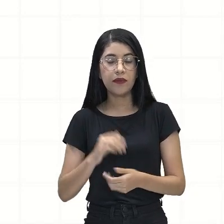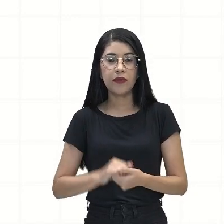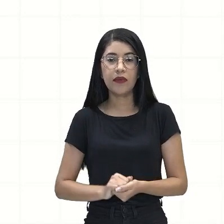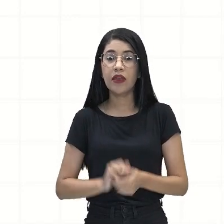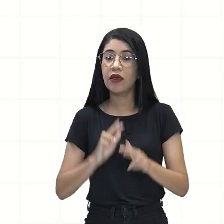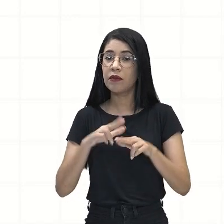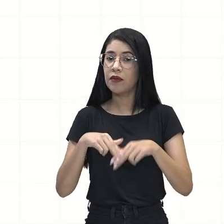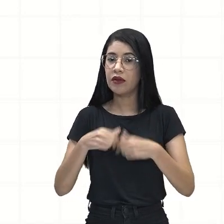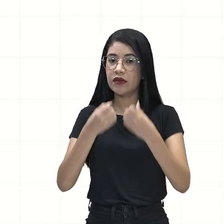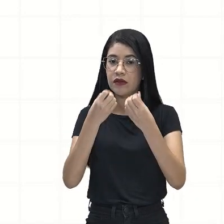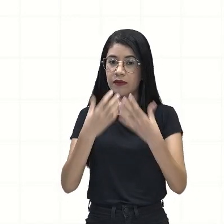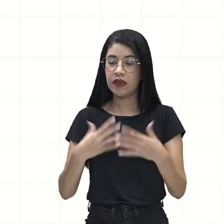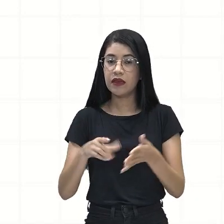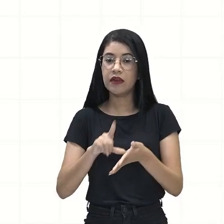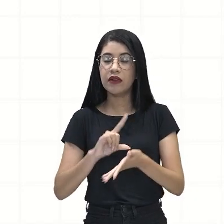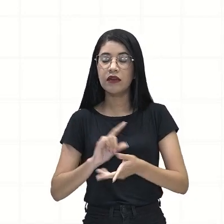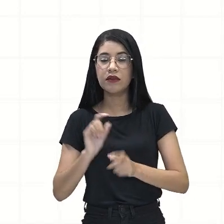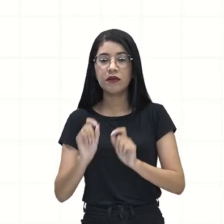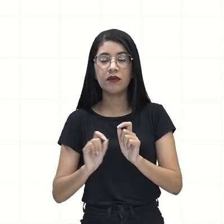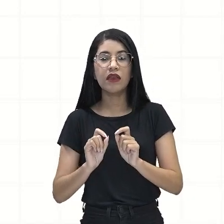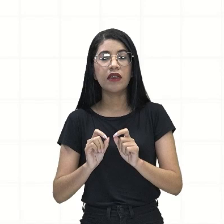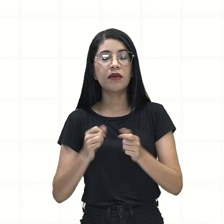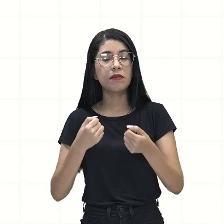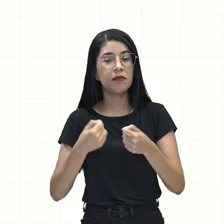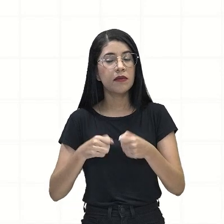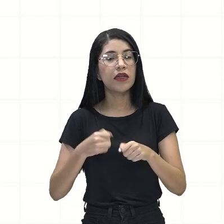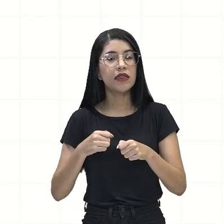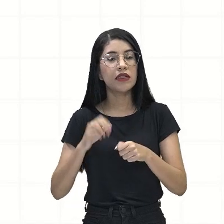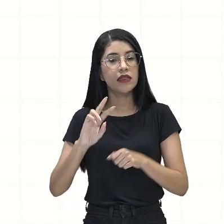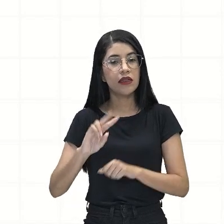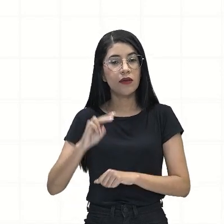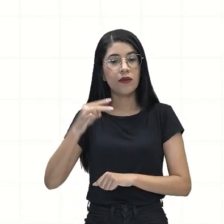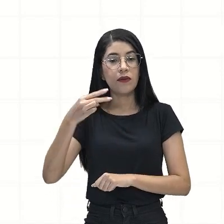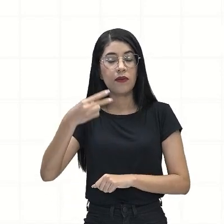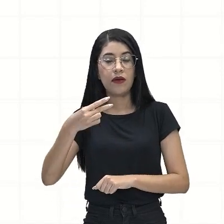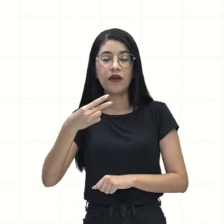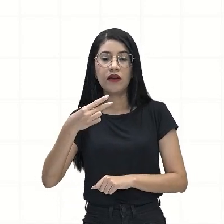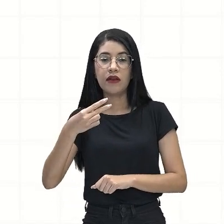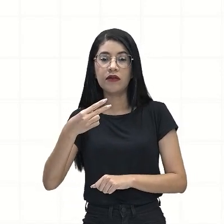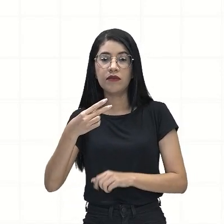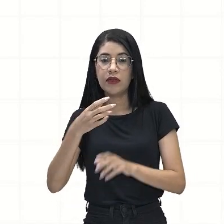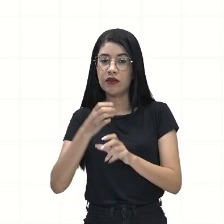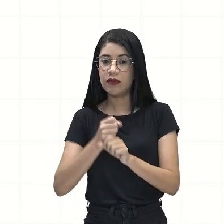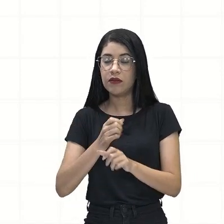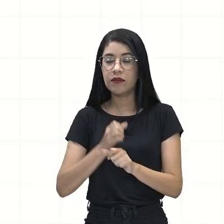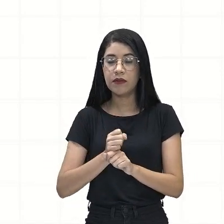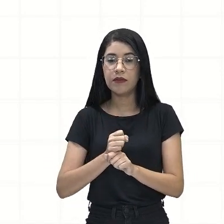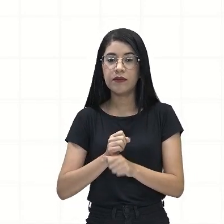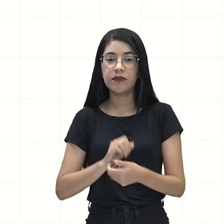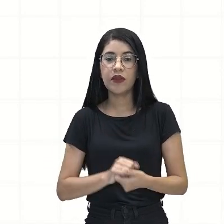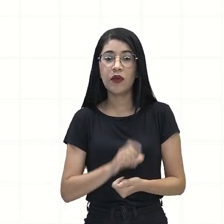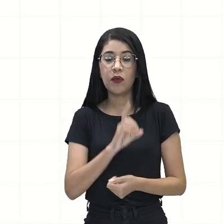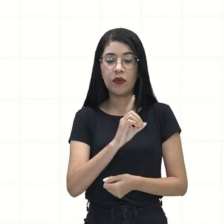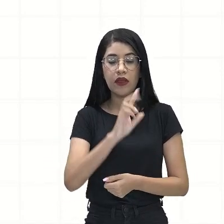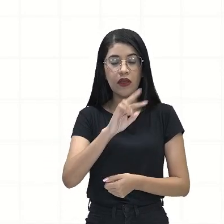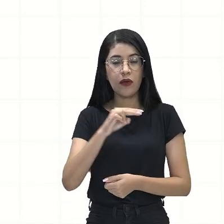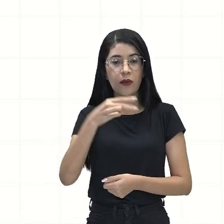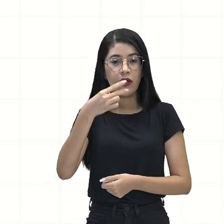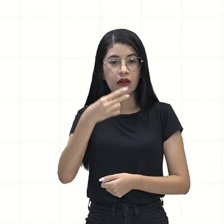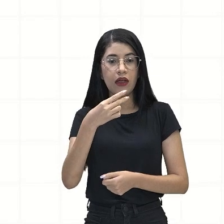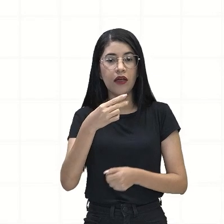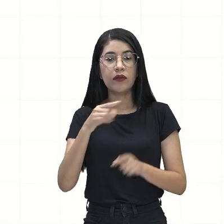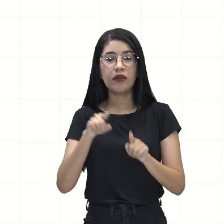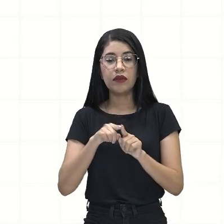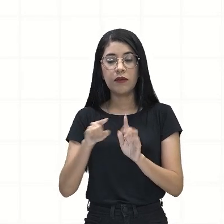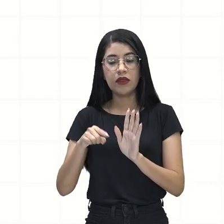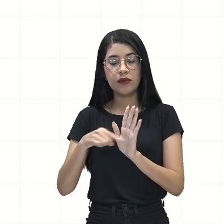para vocês que a gente vai elevar o quadrado aqui, ó, quadrado no D e o quadrado nas